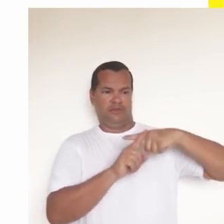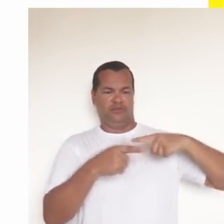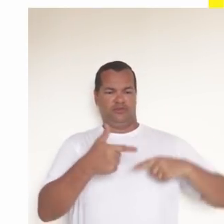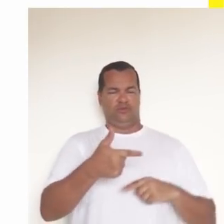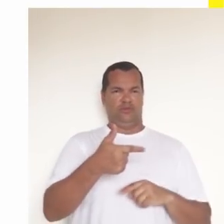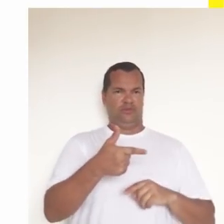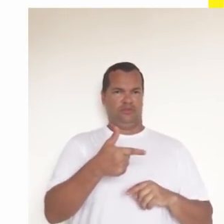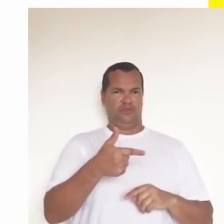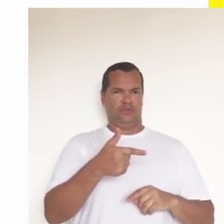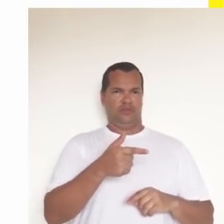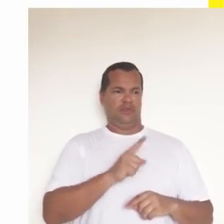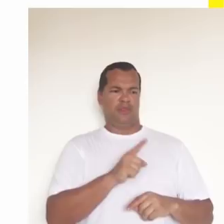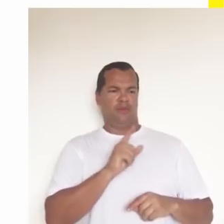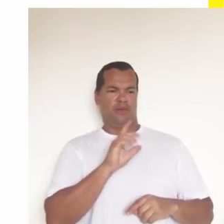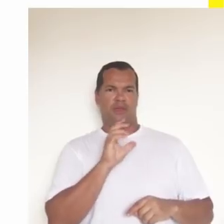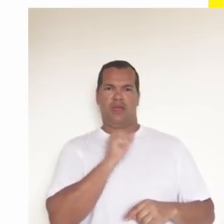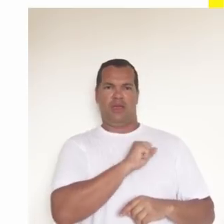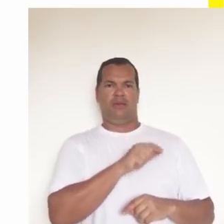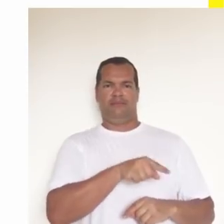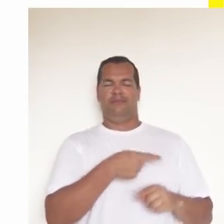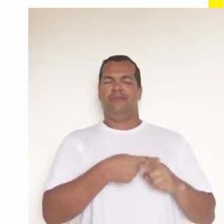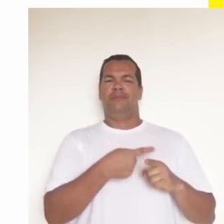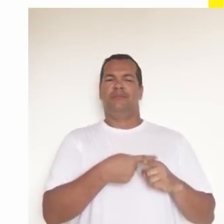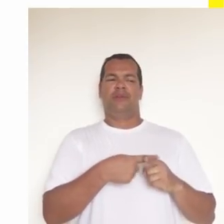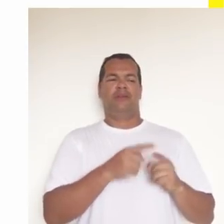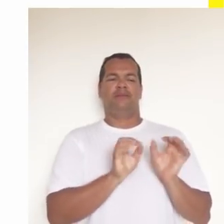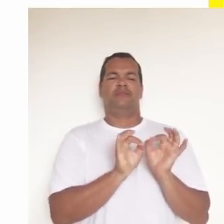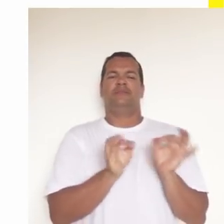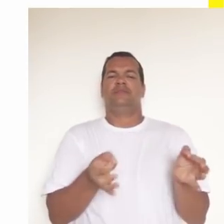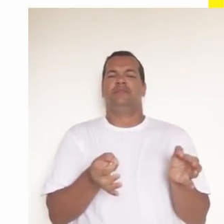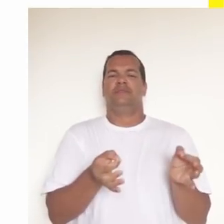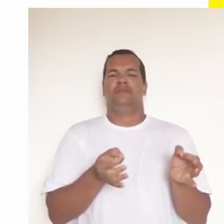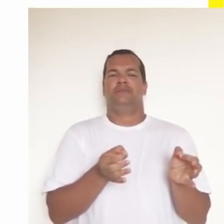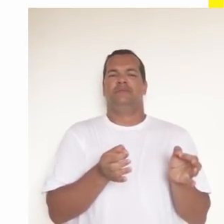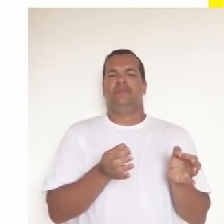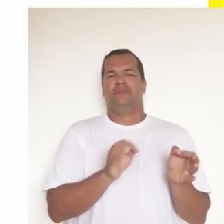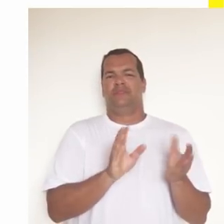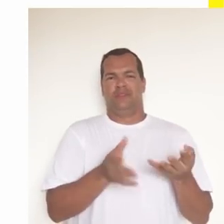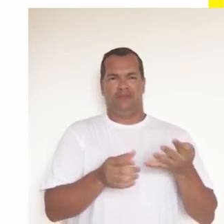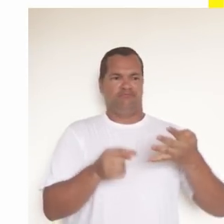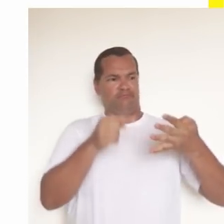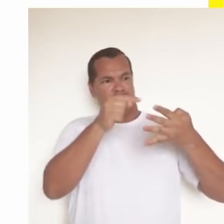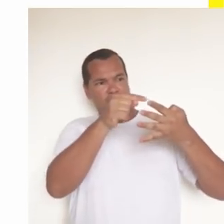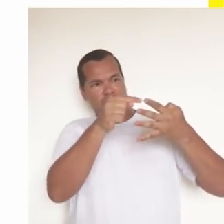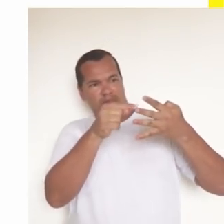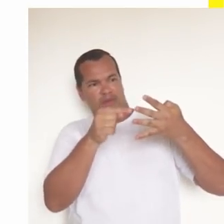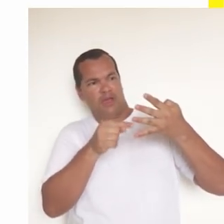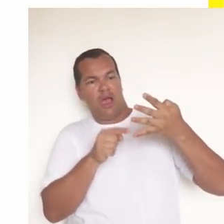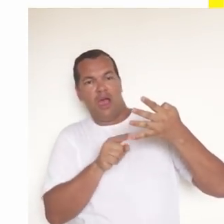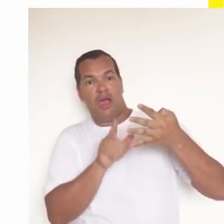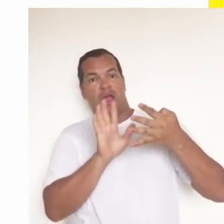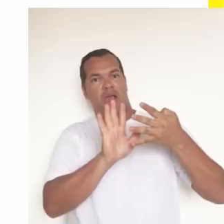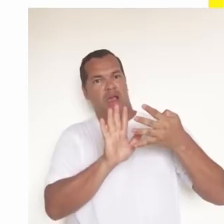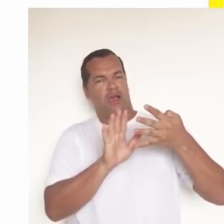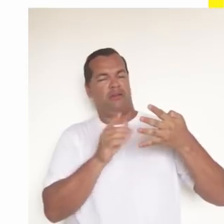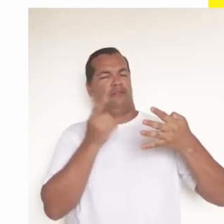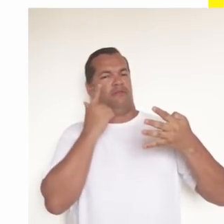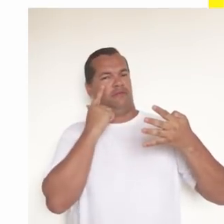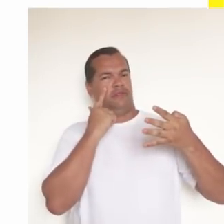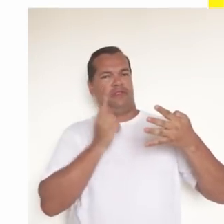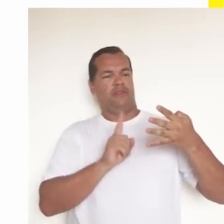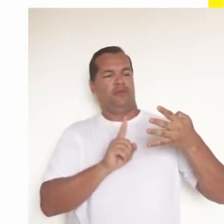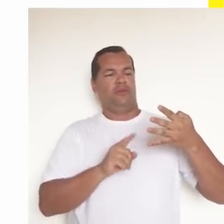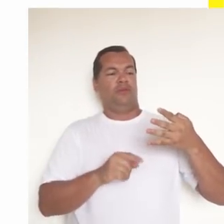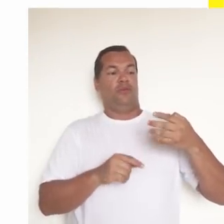mais 2, ele não pode ser resolvido agora, por se tratar exatamente de uma operação mais simples.